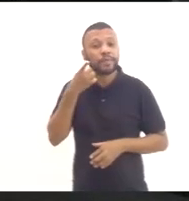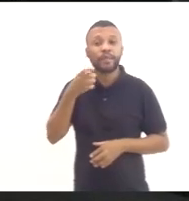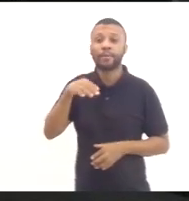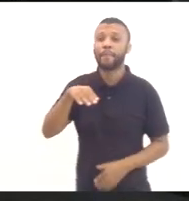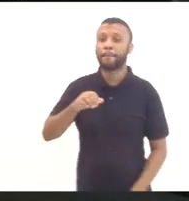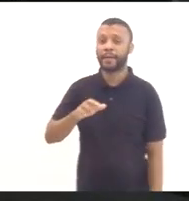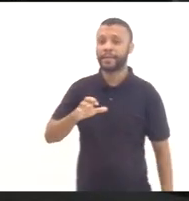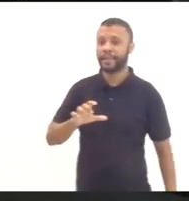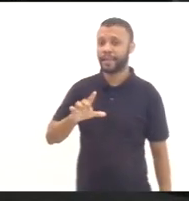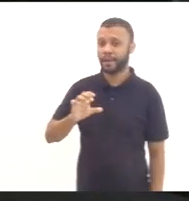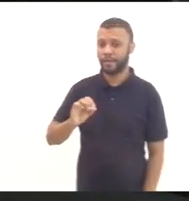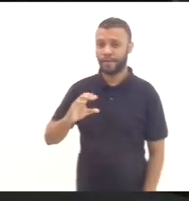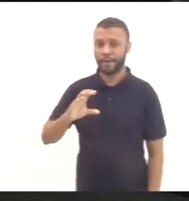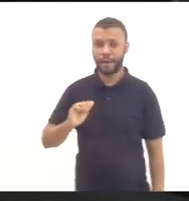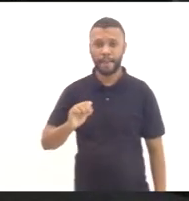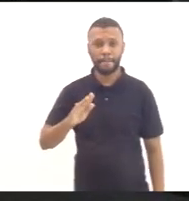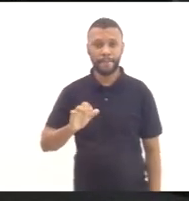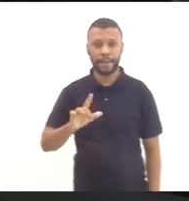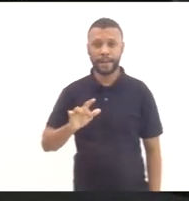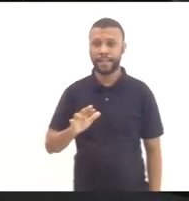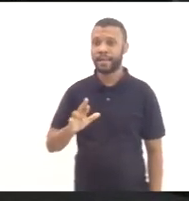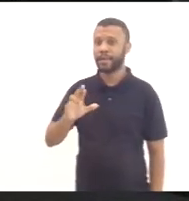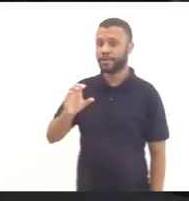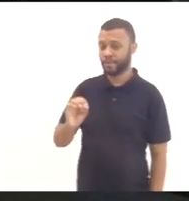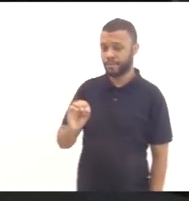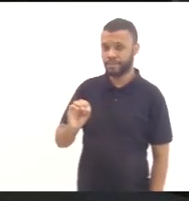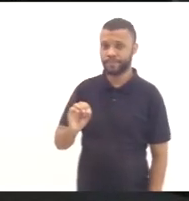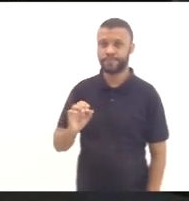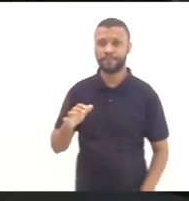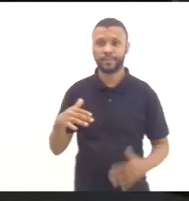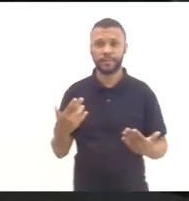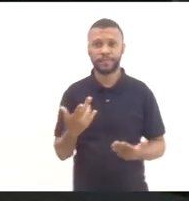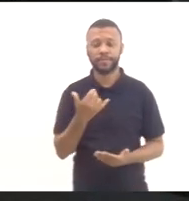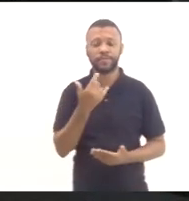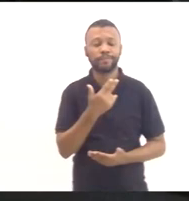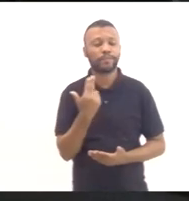é meu número não